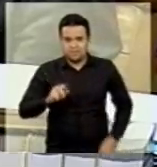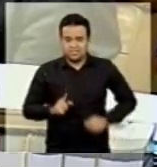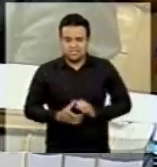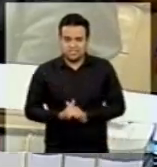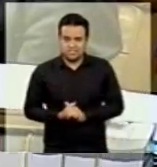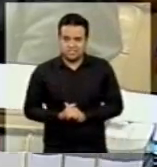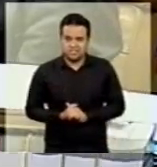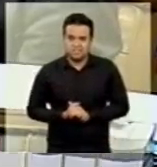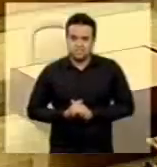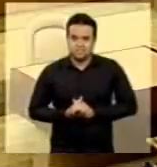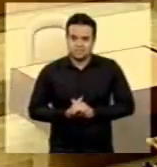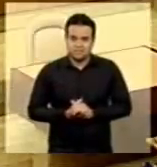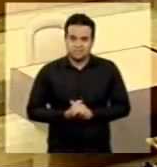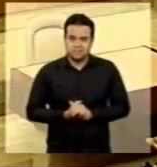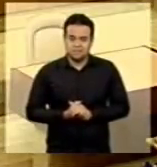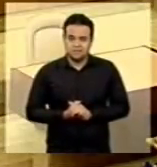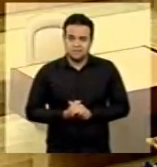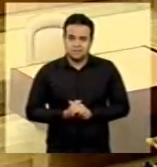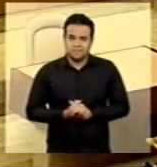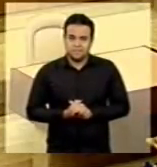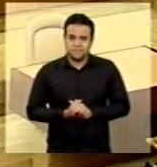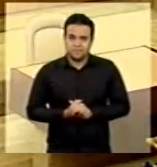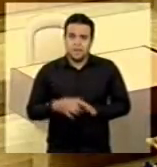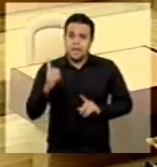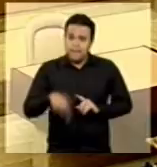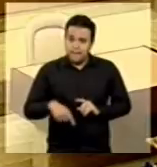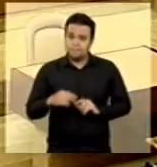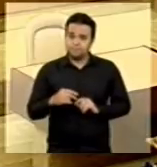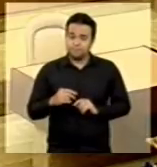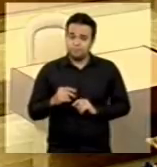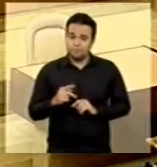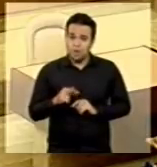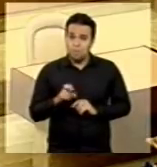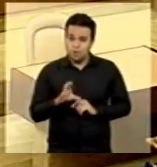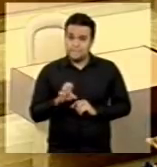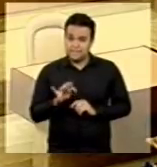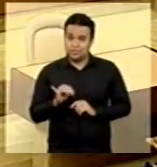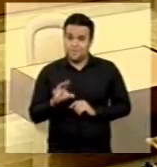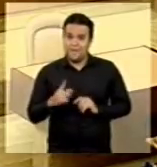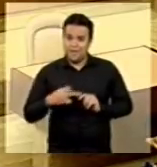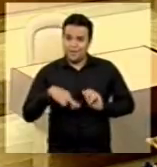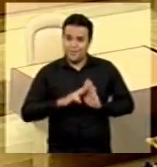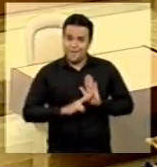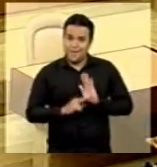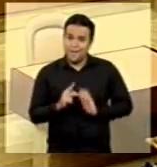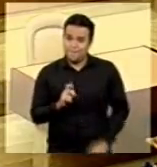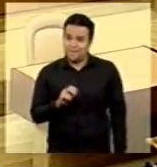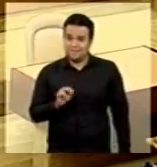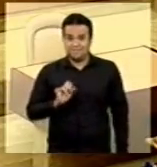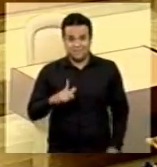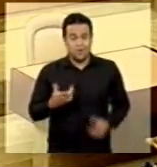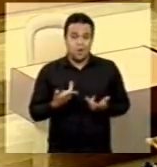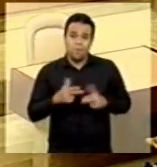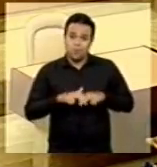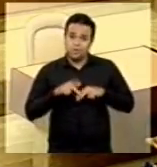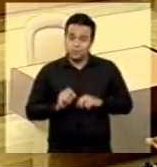da prévia licença para que se instaurasse validamente um procedimento penal contra membro do Congresso Nacional. Então,